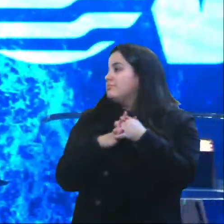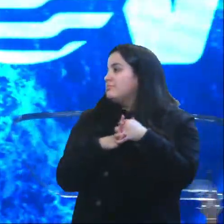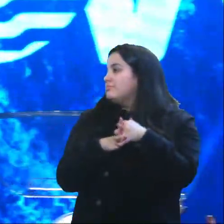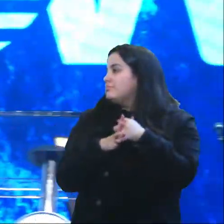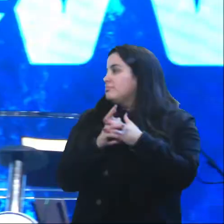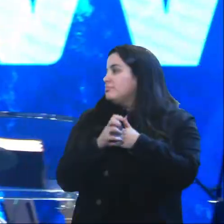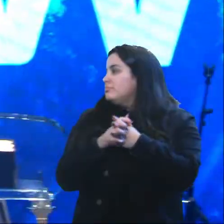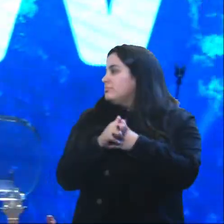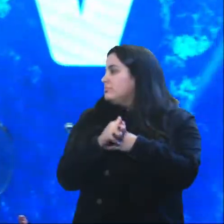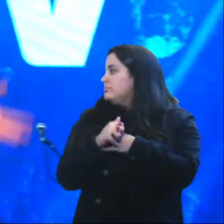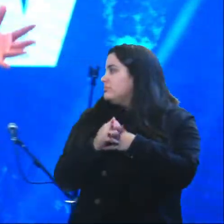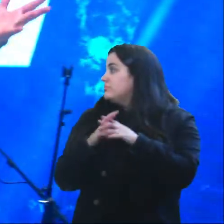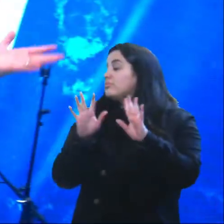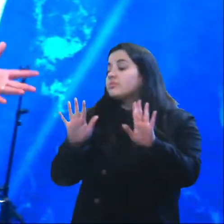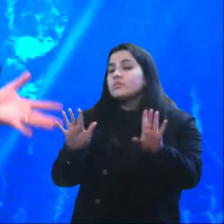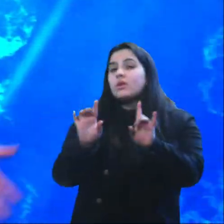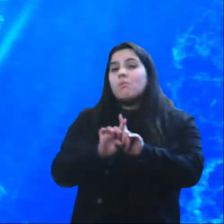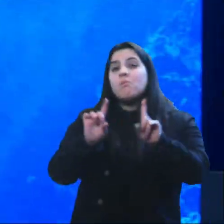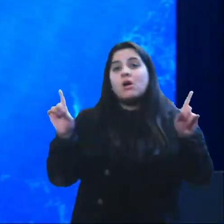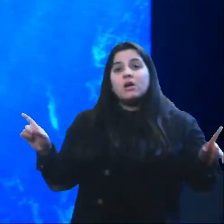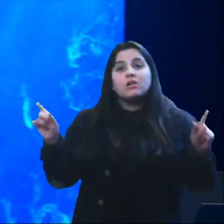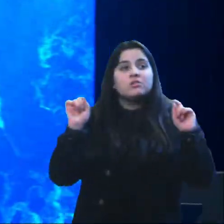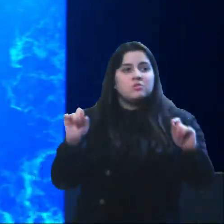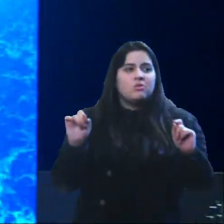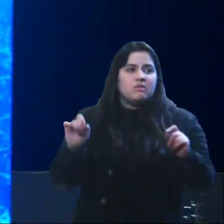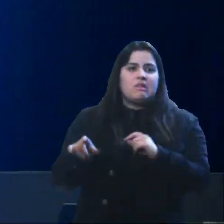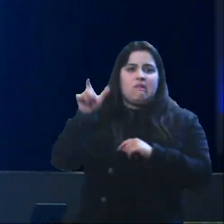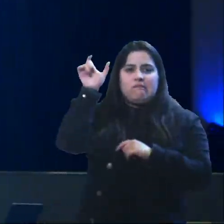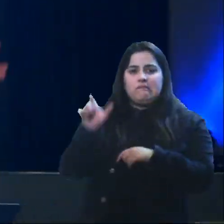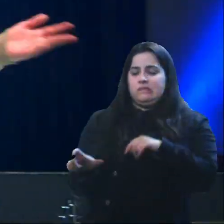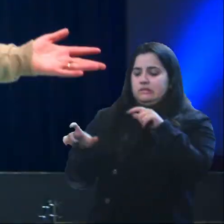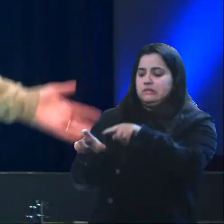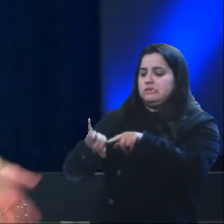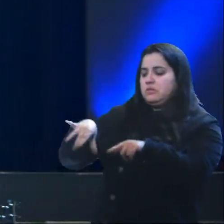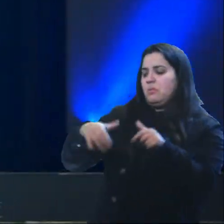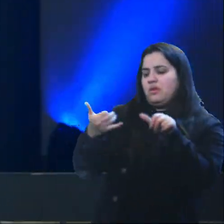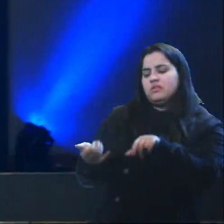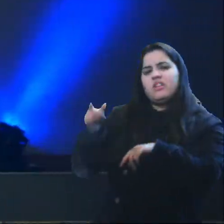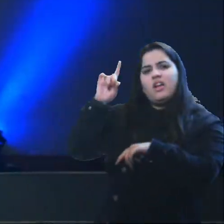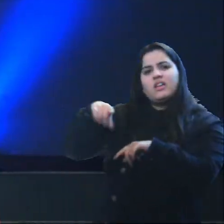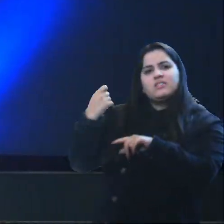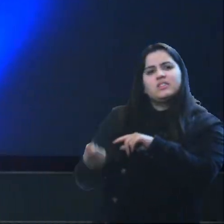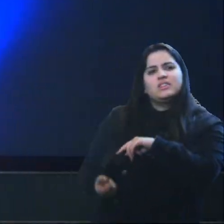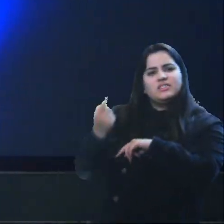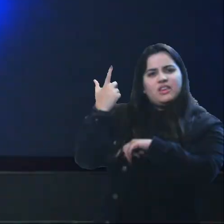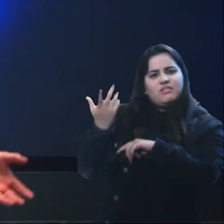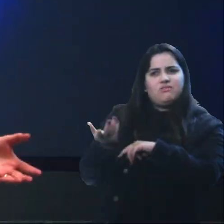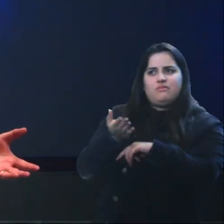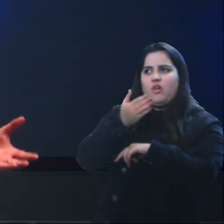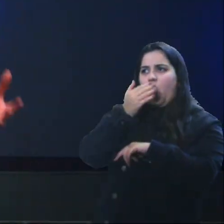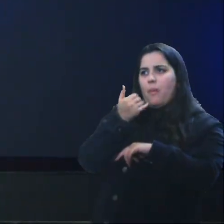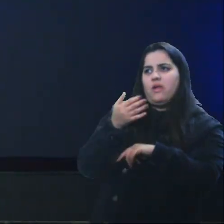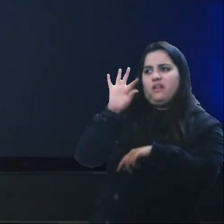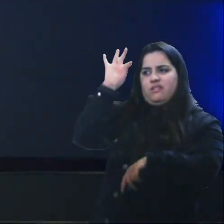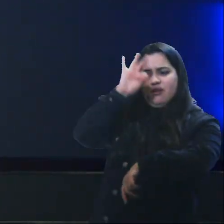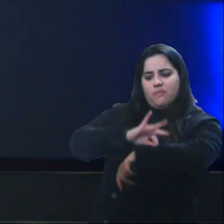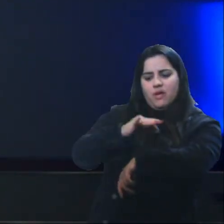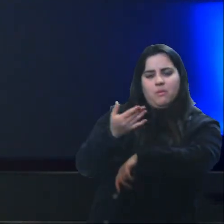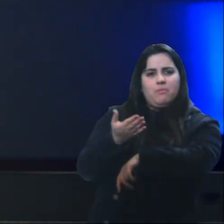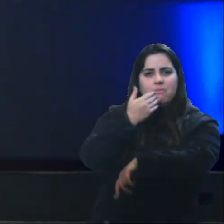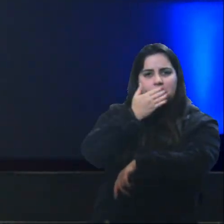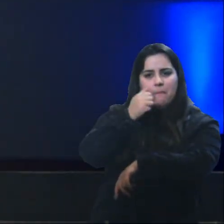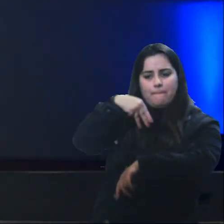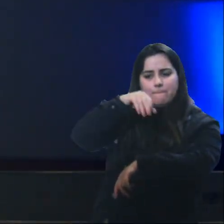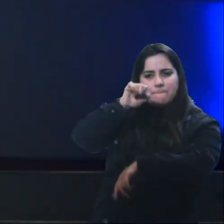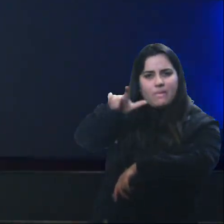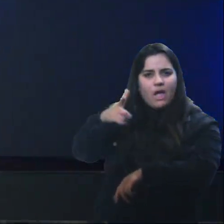Mas, além dele ser um pouco esquisito, comer mel e gafanhoto, andar com pelos